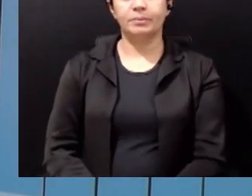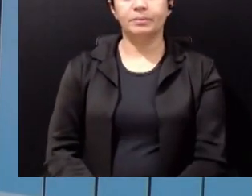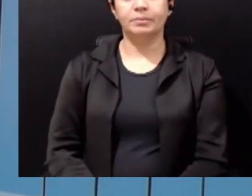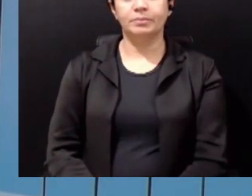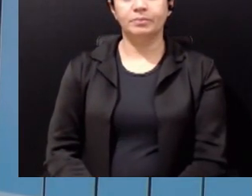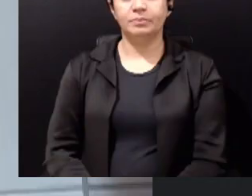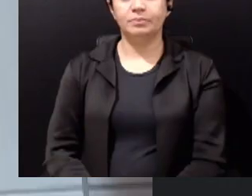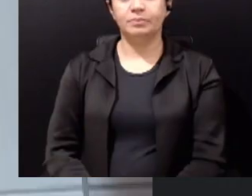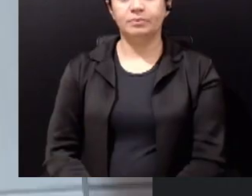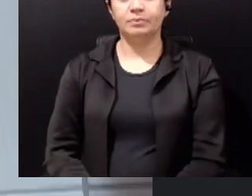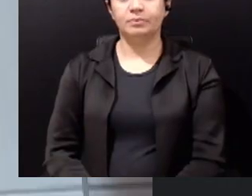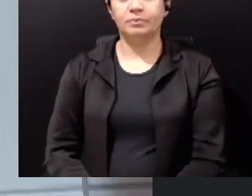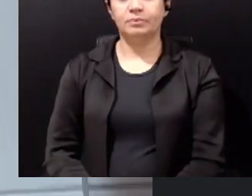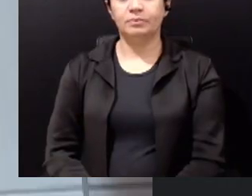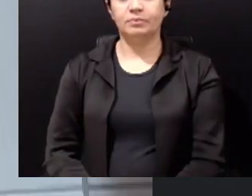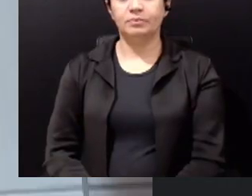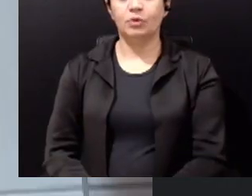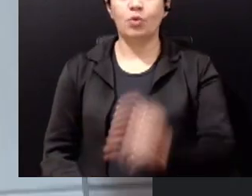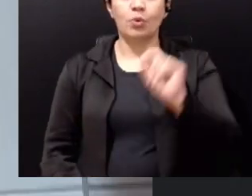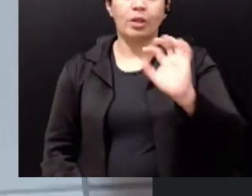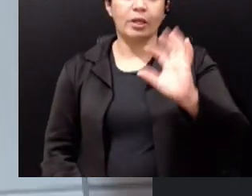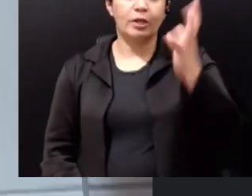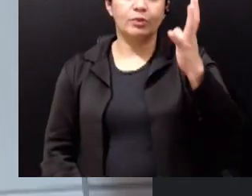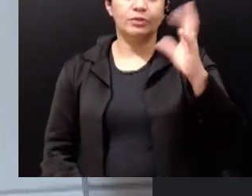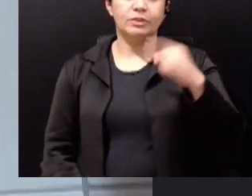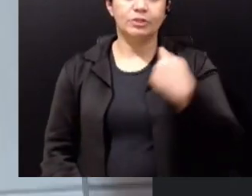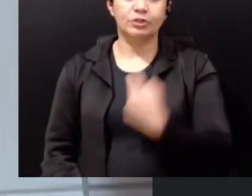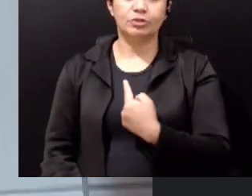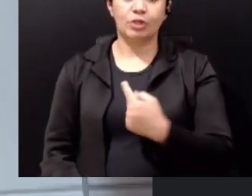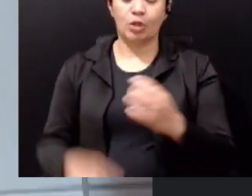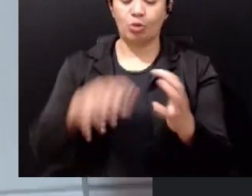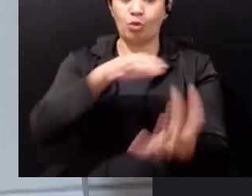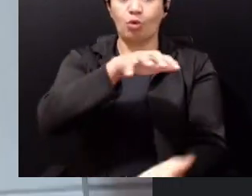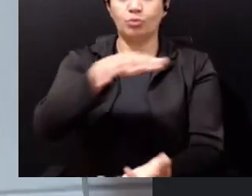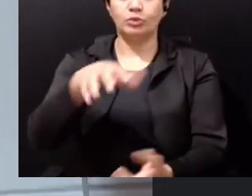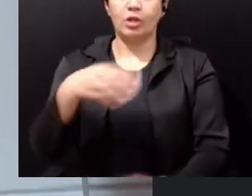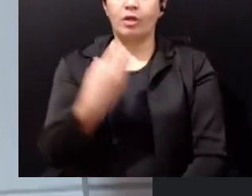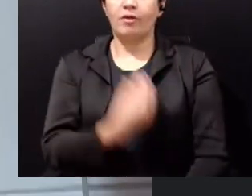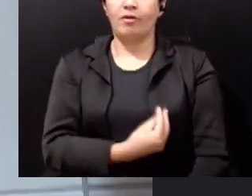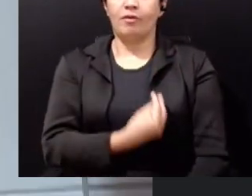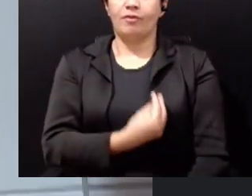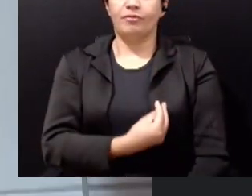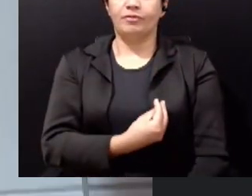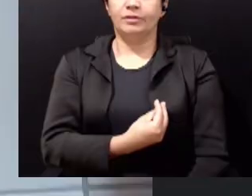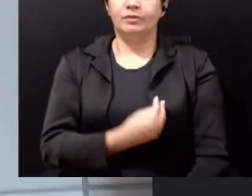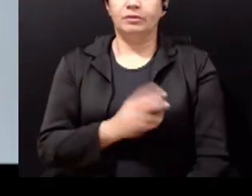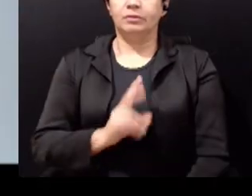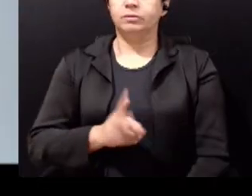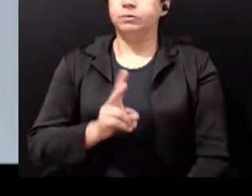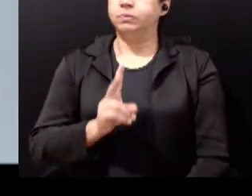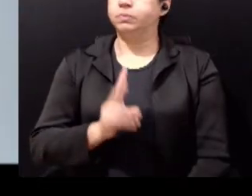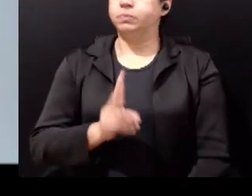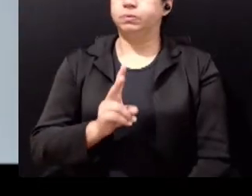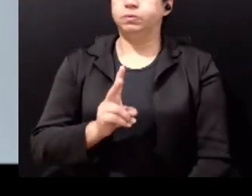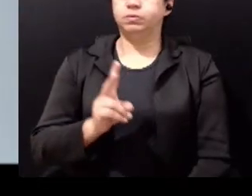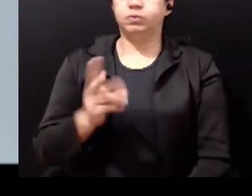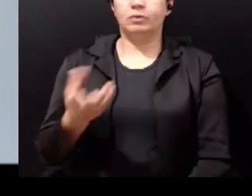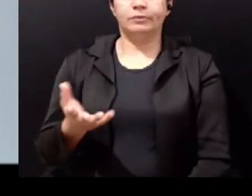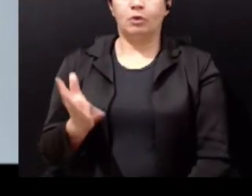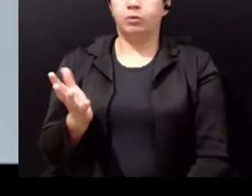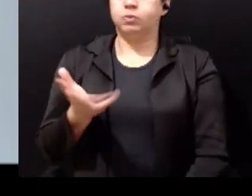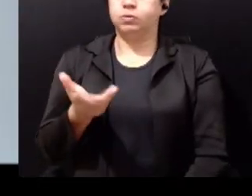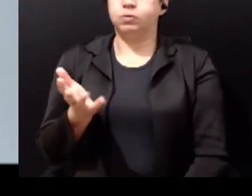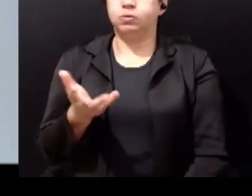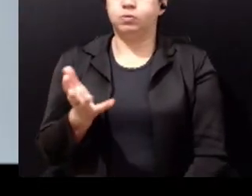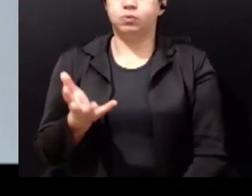Não, o que acontece? A gente está aí num mundo que hoje a gente vive o tempo inteiro, 24 horas praticamente, já, ou no período